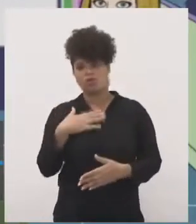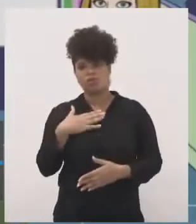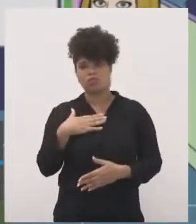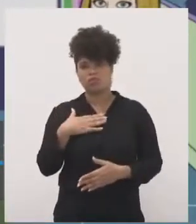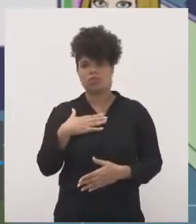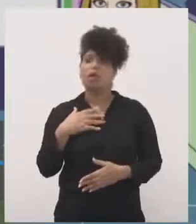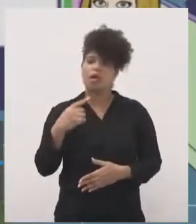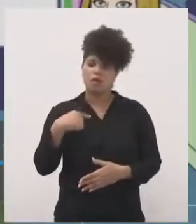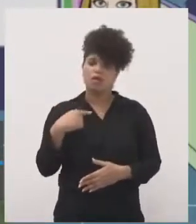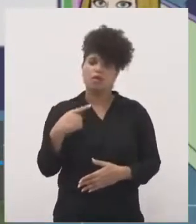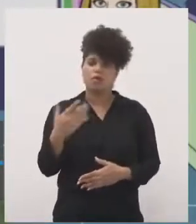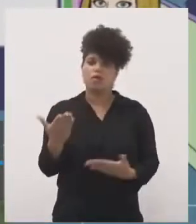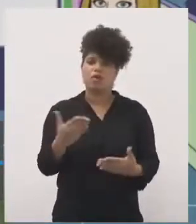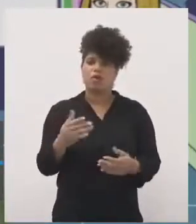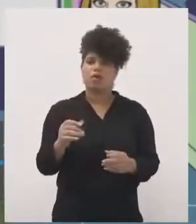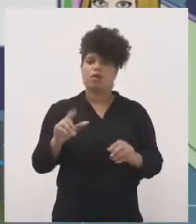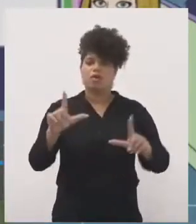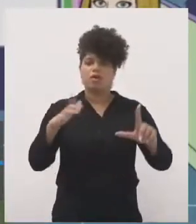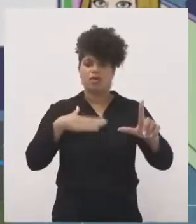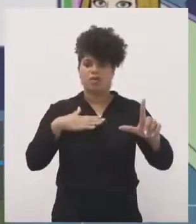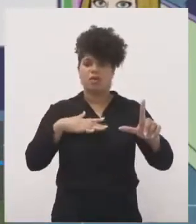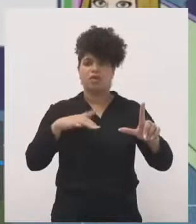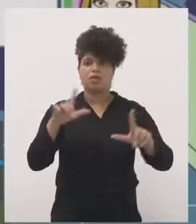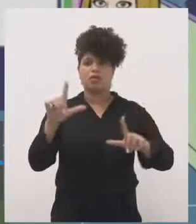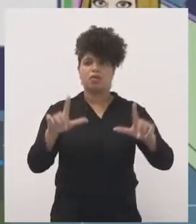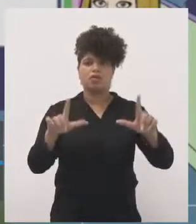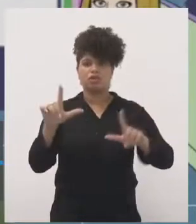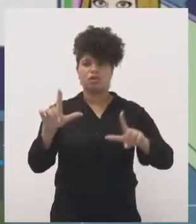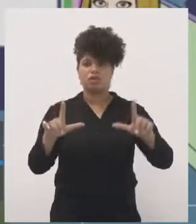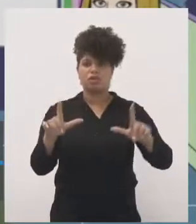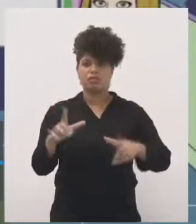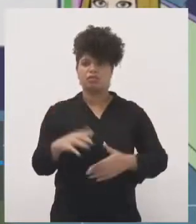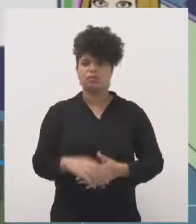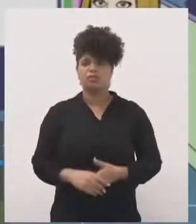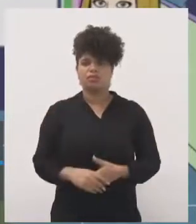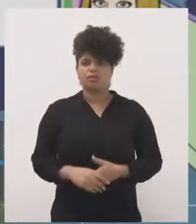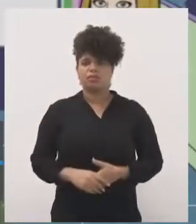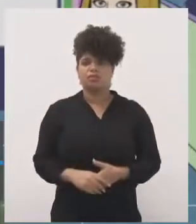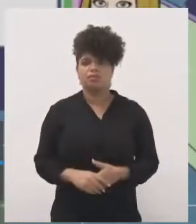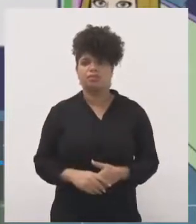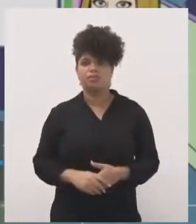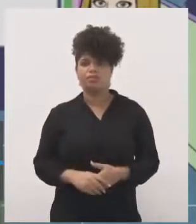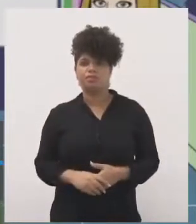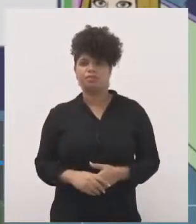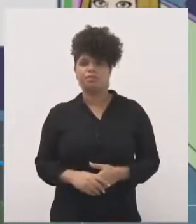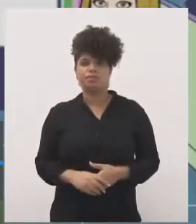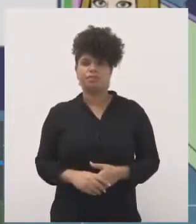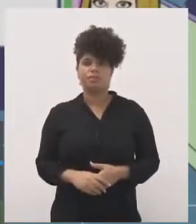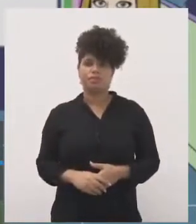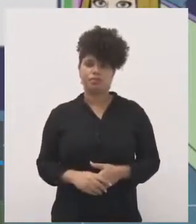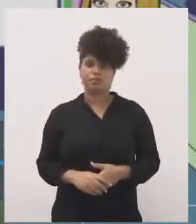Eu vou compartilhar minha tela, então. Deixa eu compartilhar aqui com vocês.